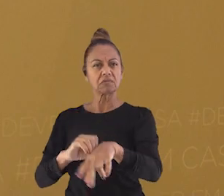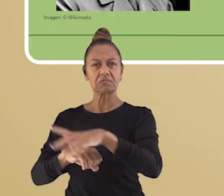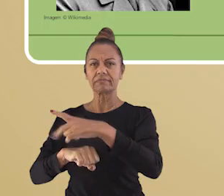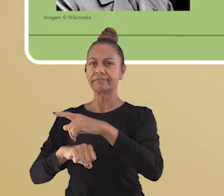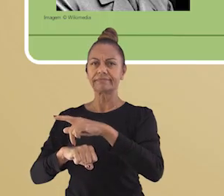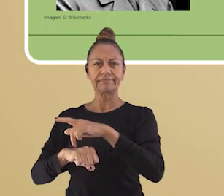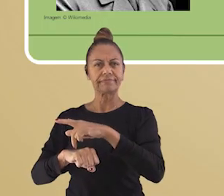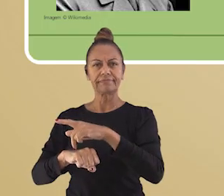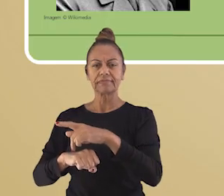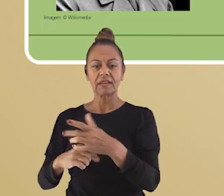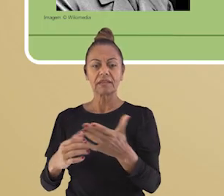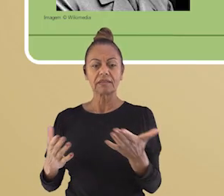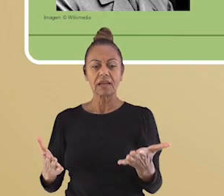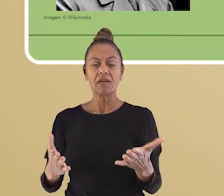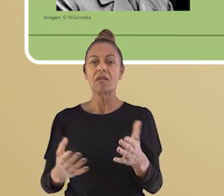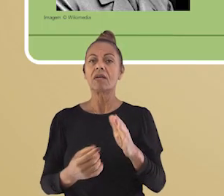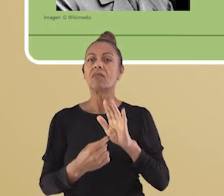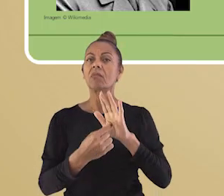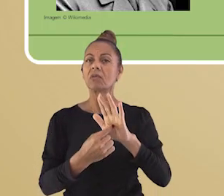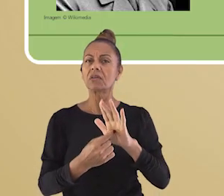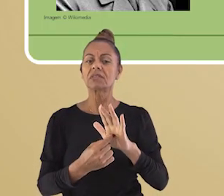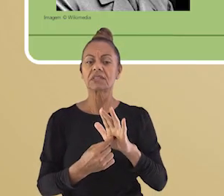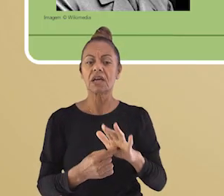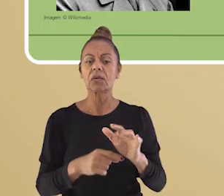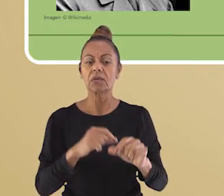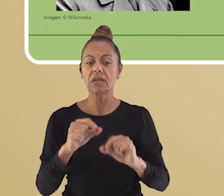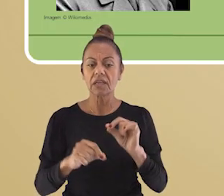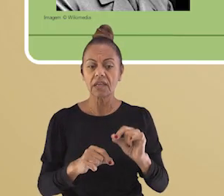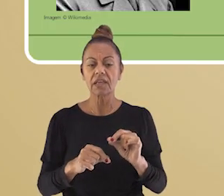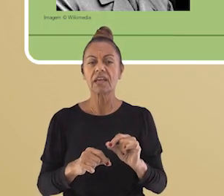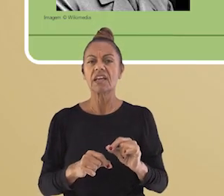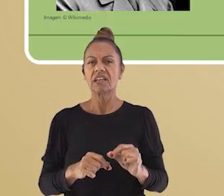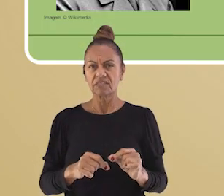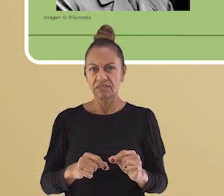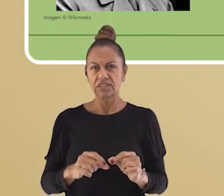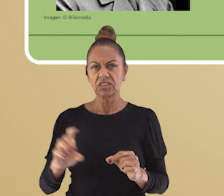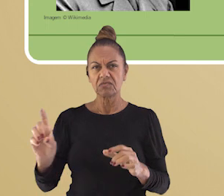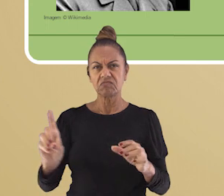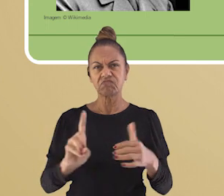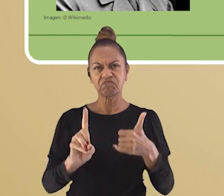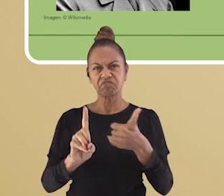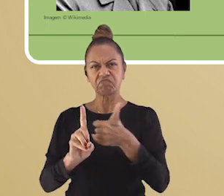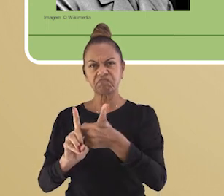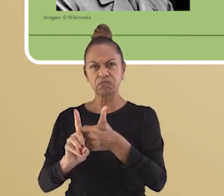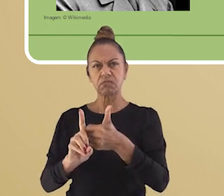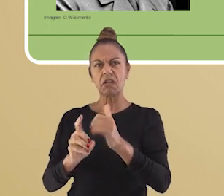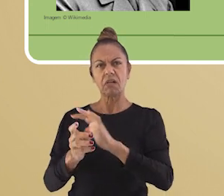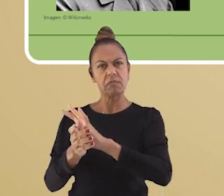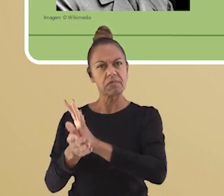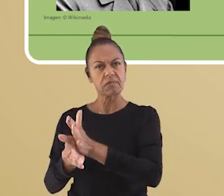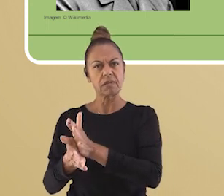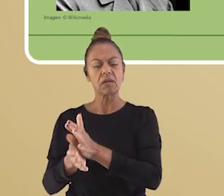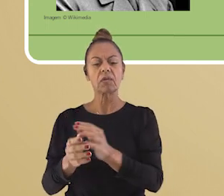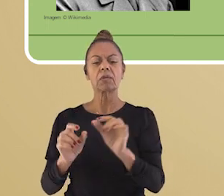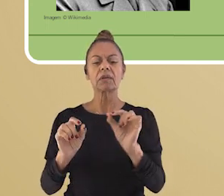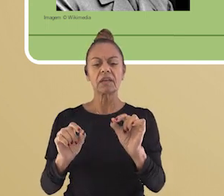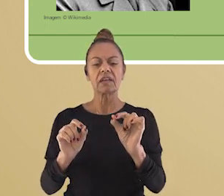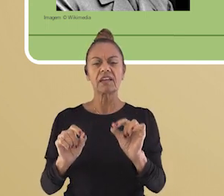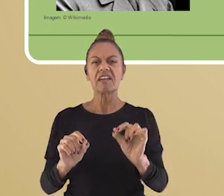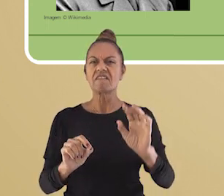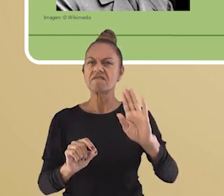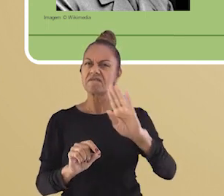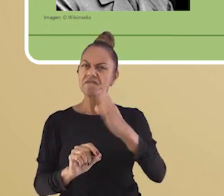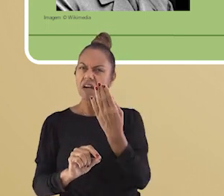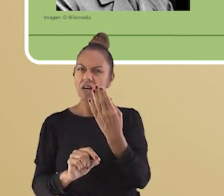nação. Um exemplo nítido na história de forte xenofobia e de um nacionalismo extremo com uma